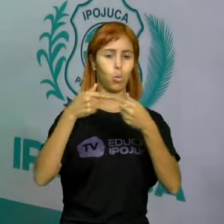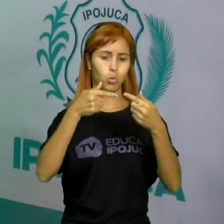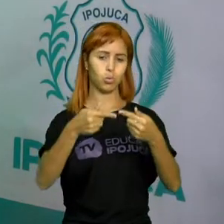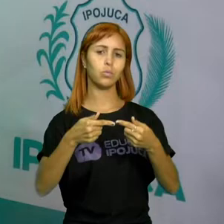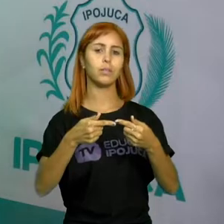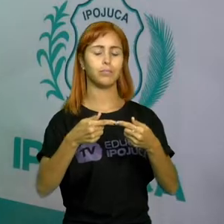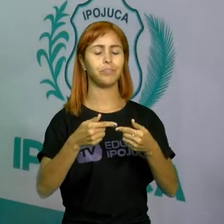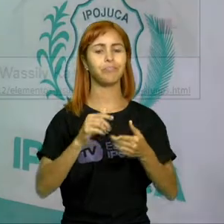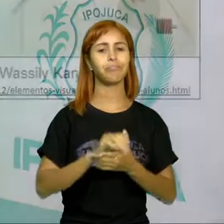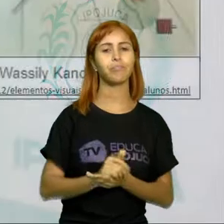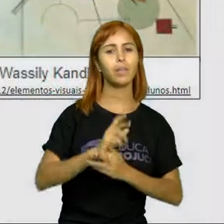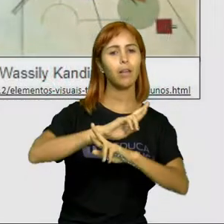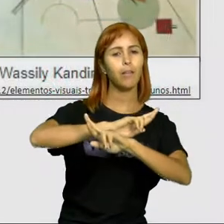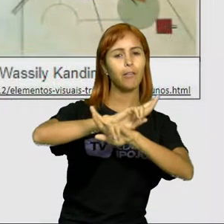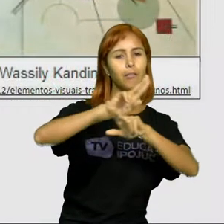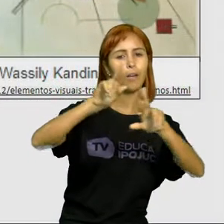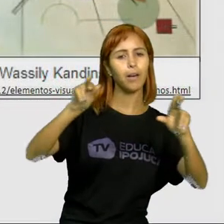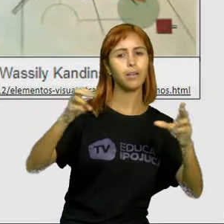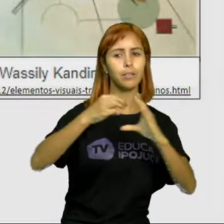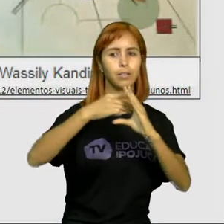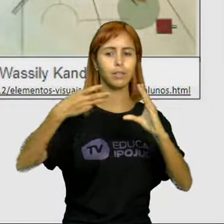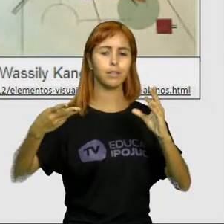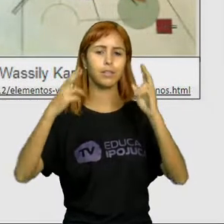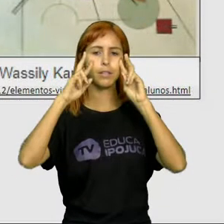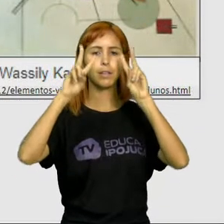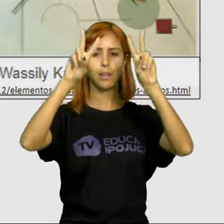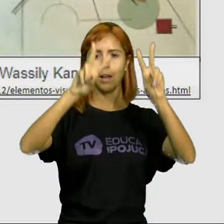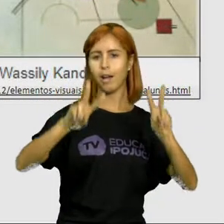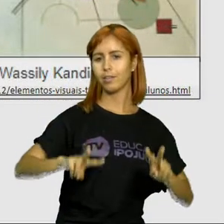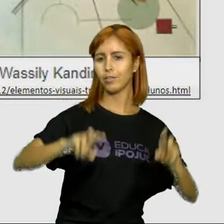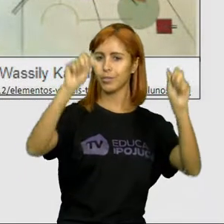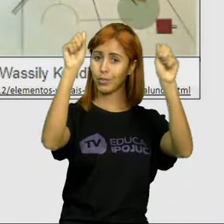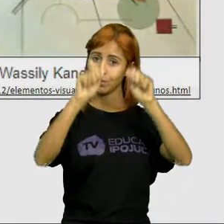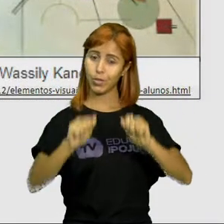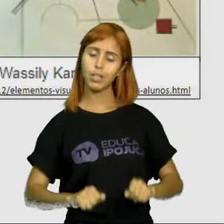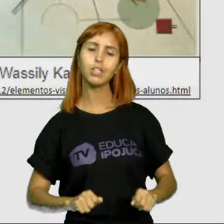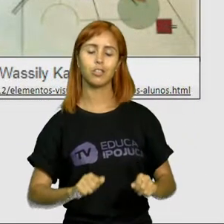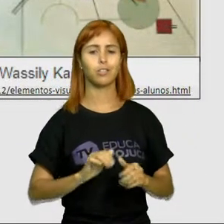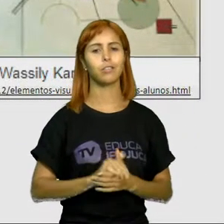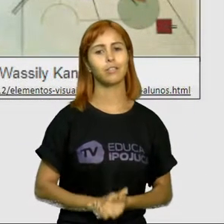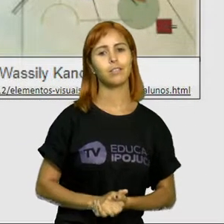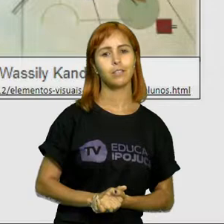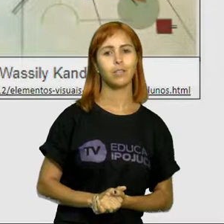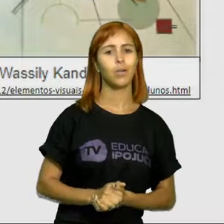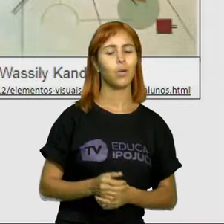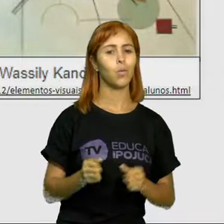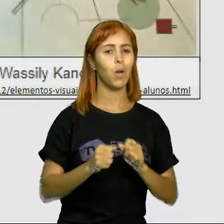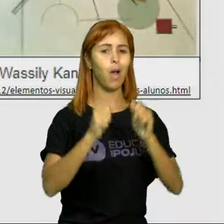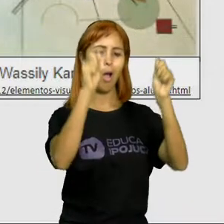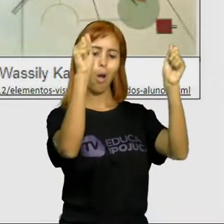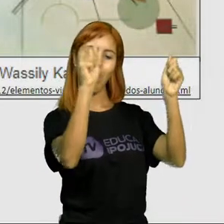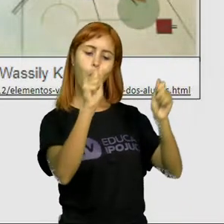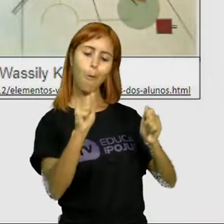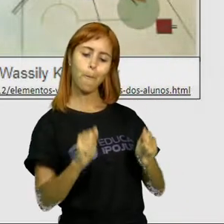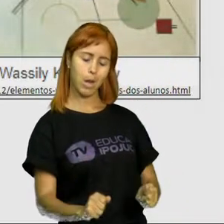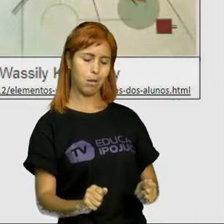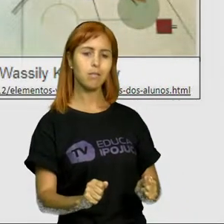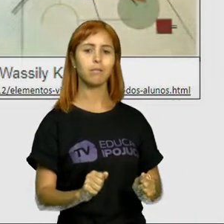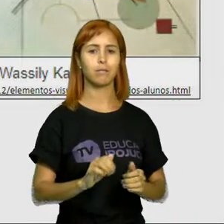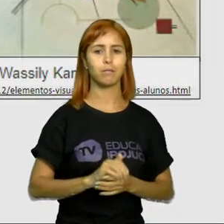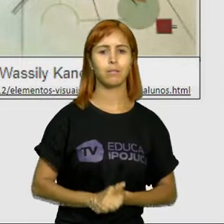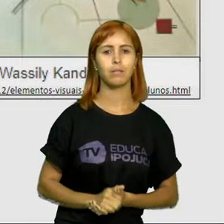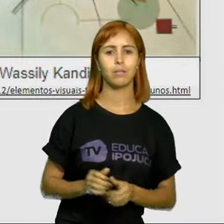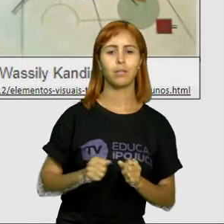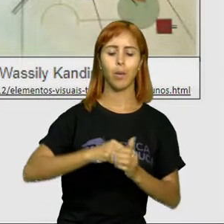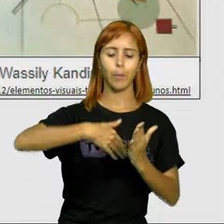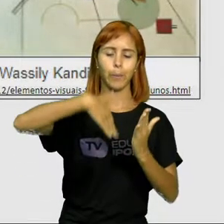a composição onde tem vários elementos das artes visuais, que é uma obra de arte visual, seja